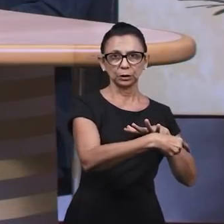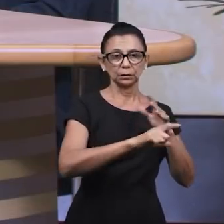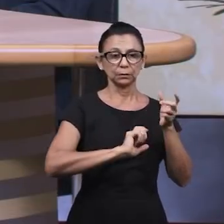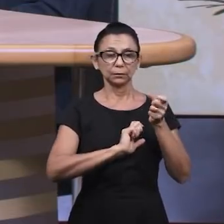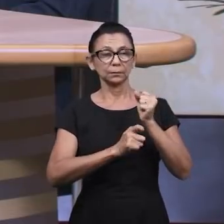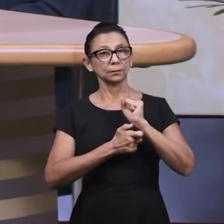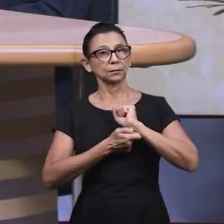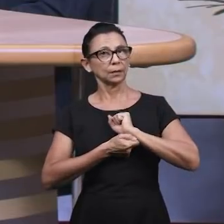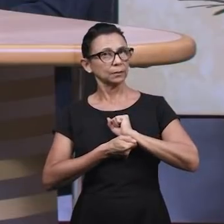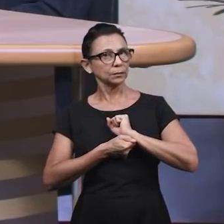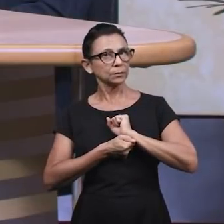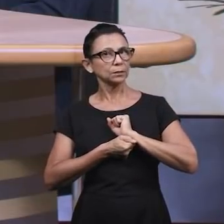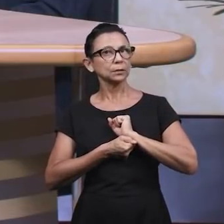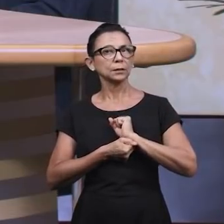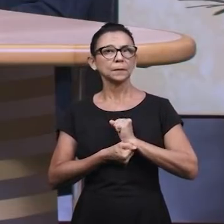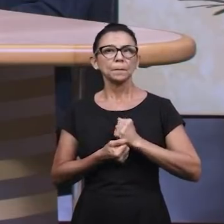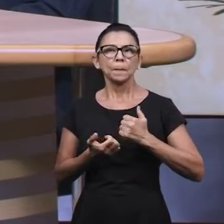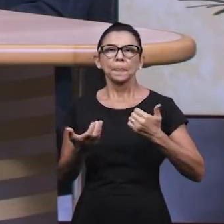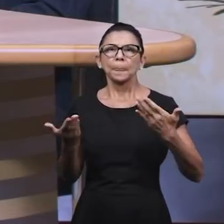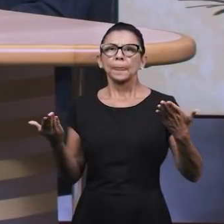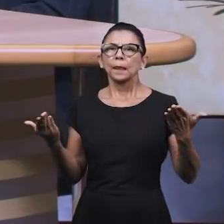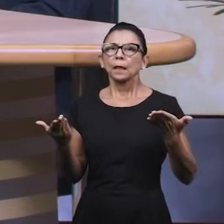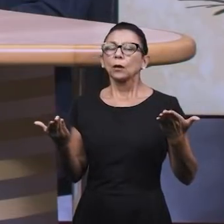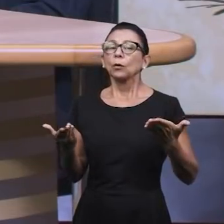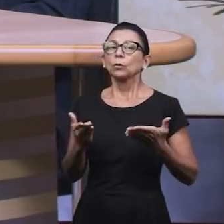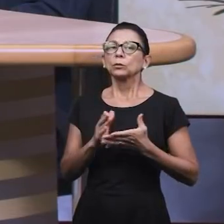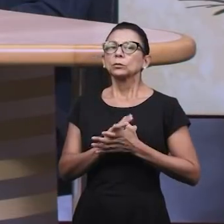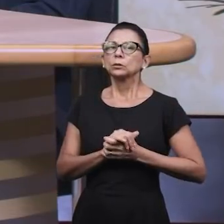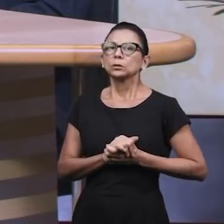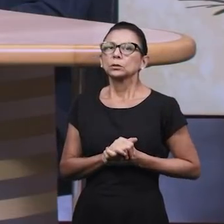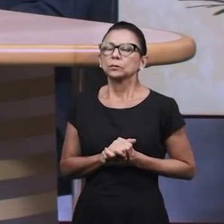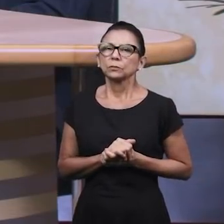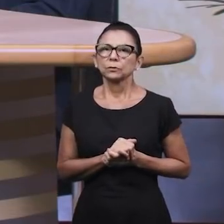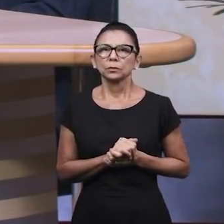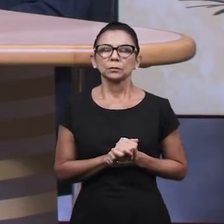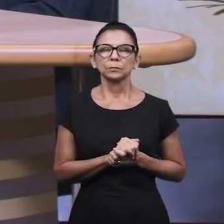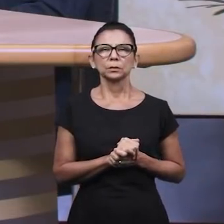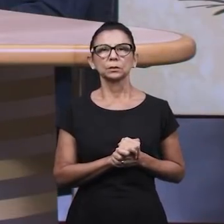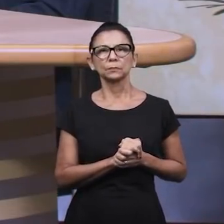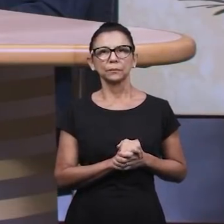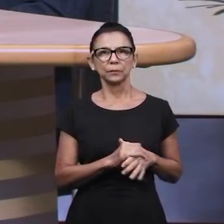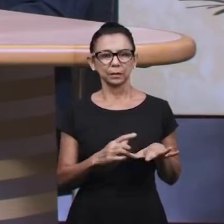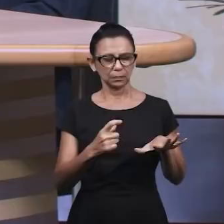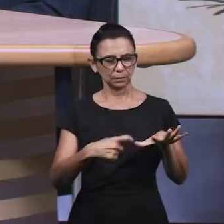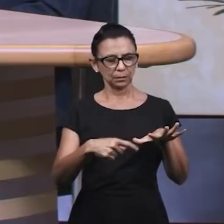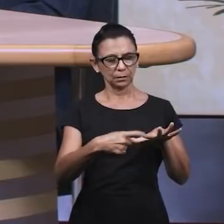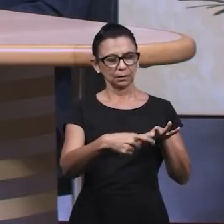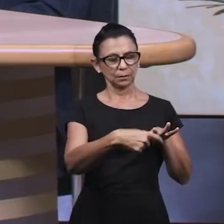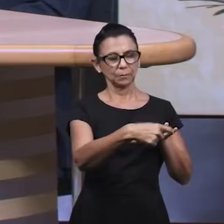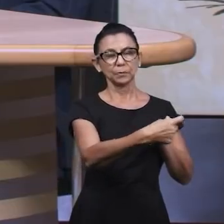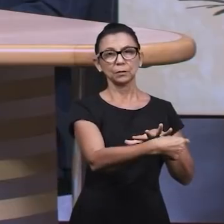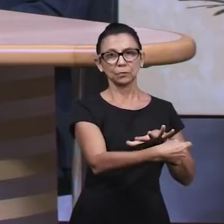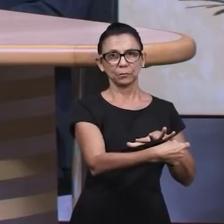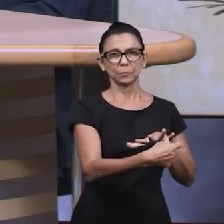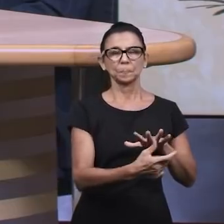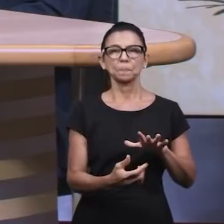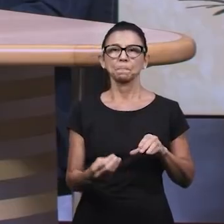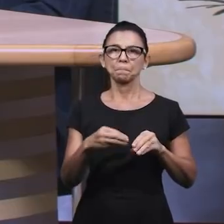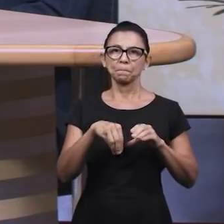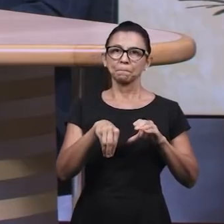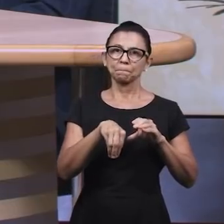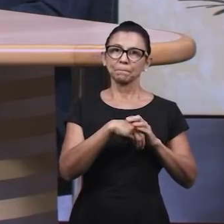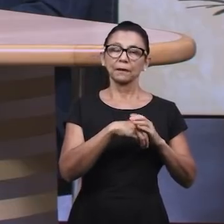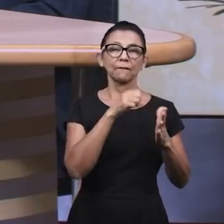hoje nós vamos nos aprofundar na tipologia ou nas tipologias de Jesus, no